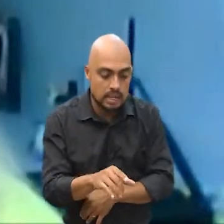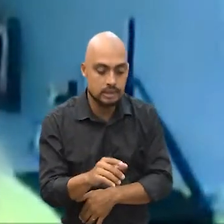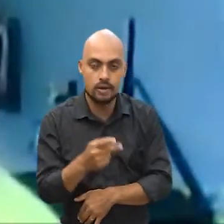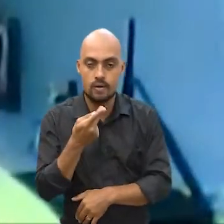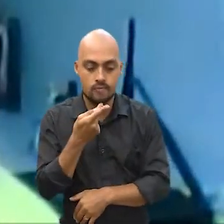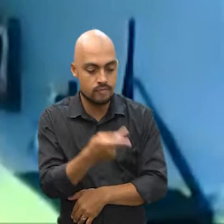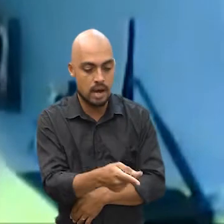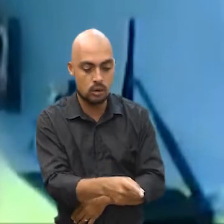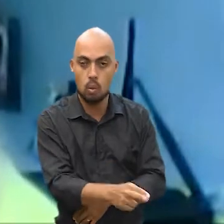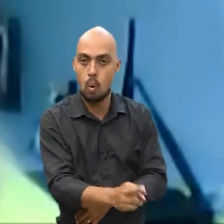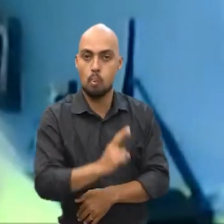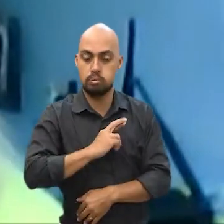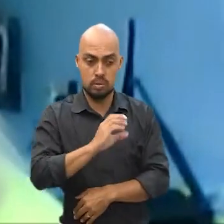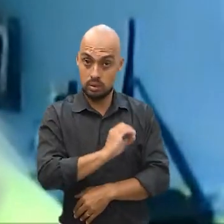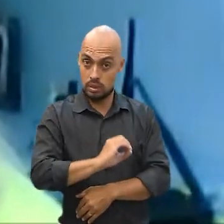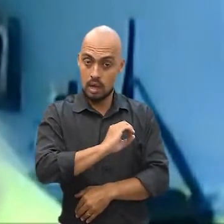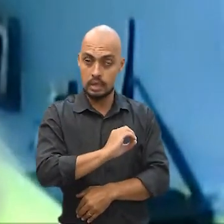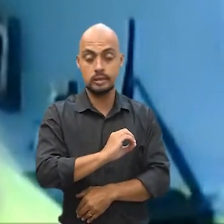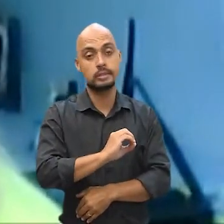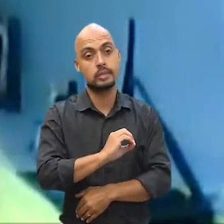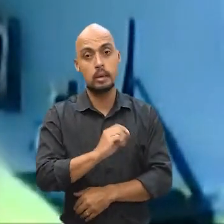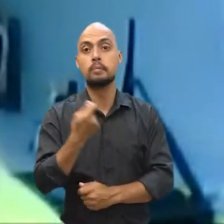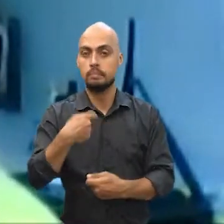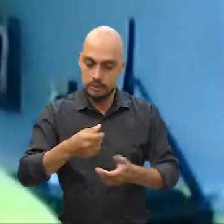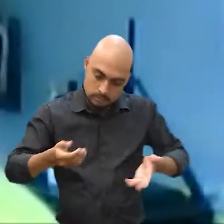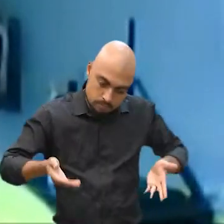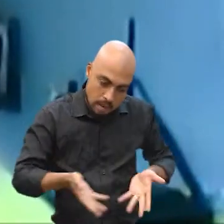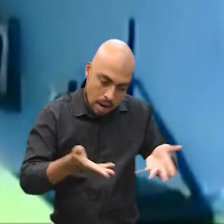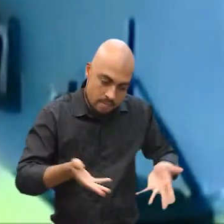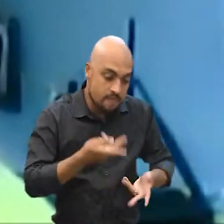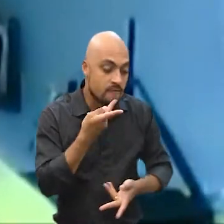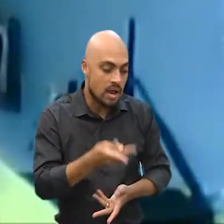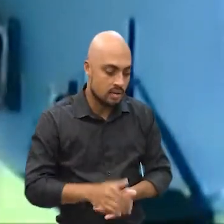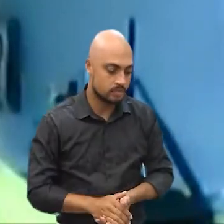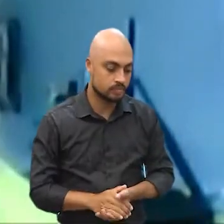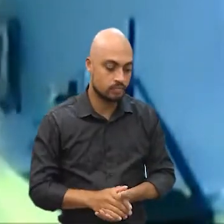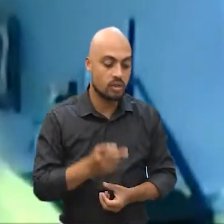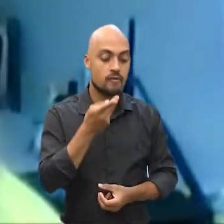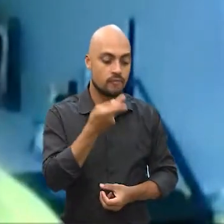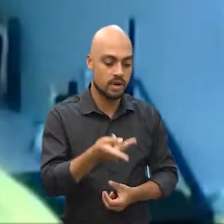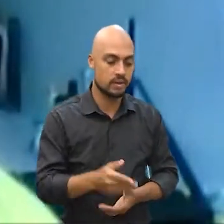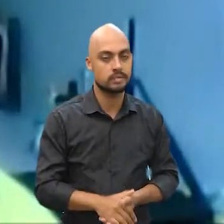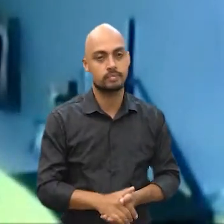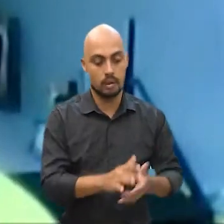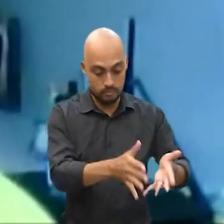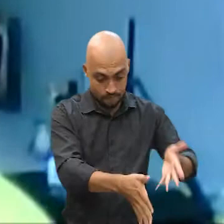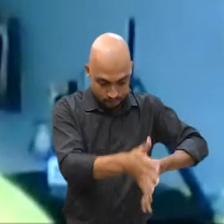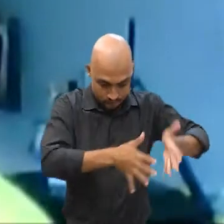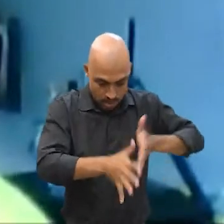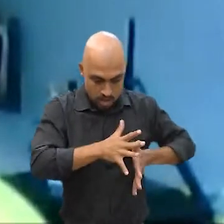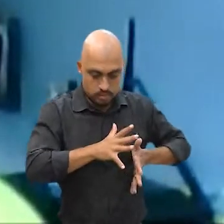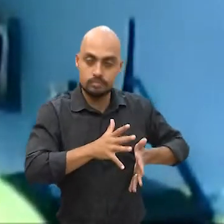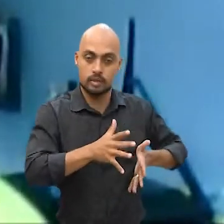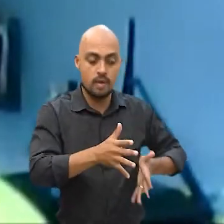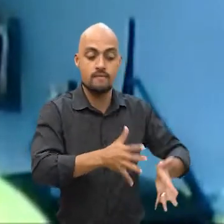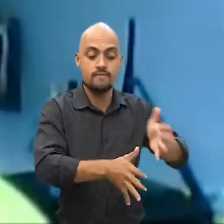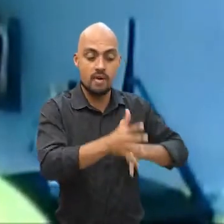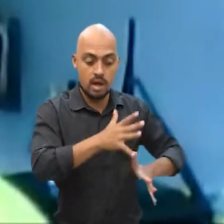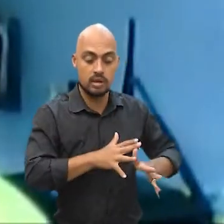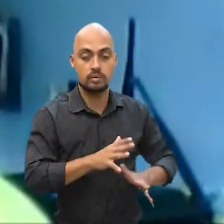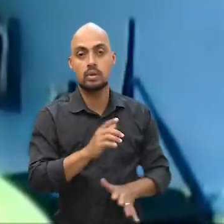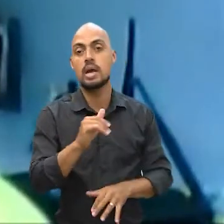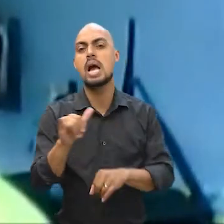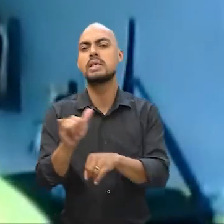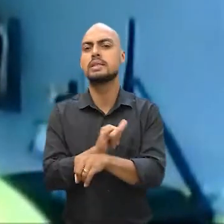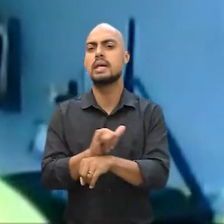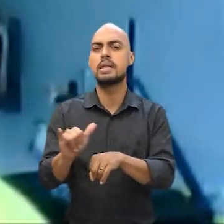utiliza muitos gestos, é importante incentivá-la a falar, né? E uma das estratégias que a gente sempre fala na escola